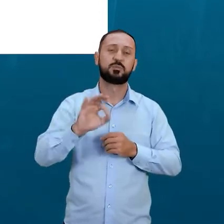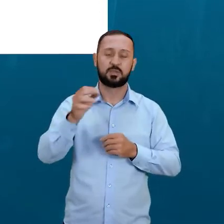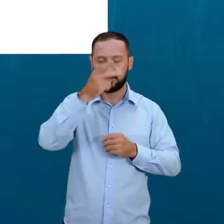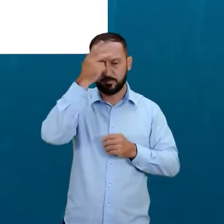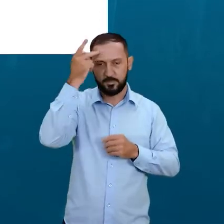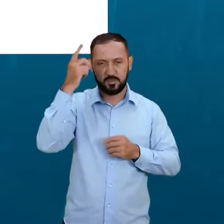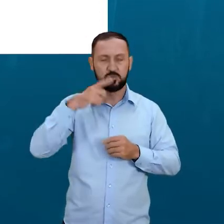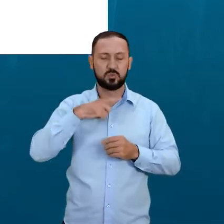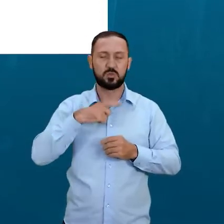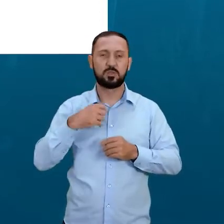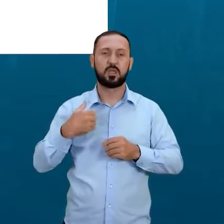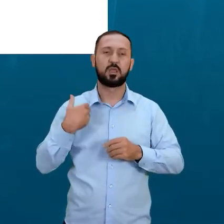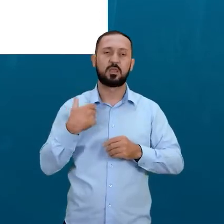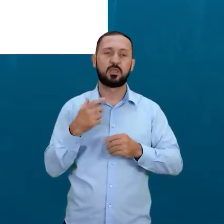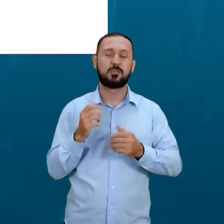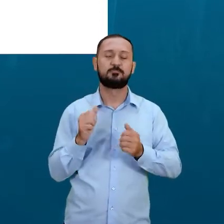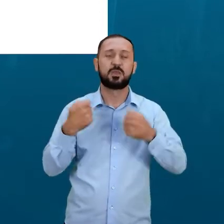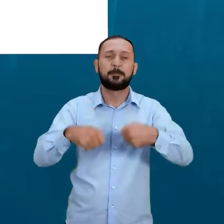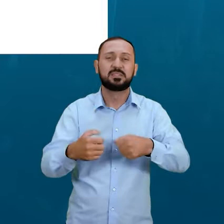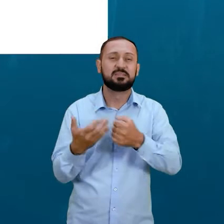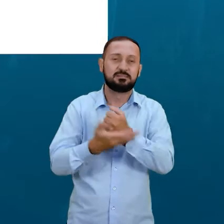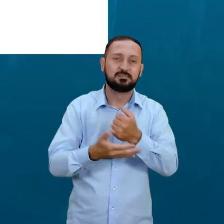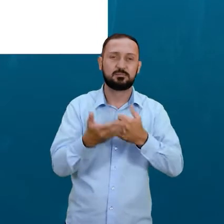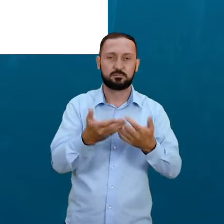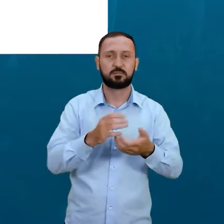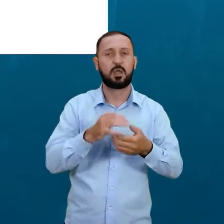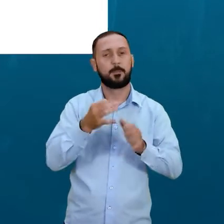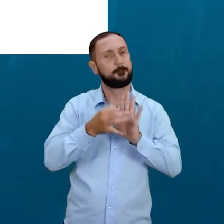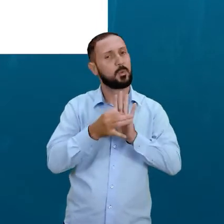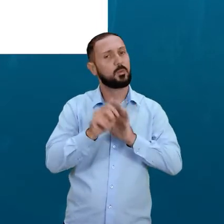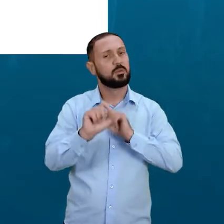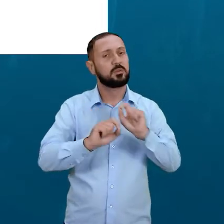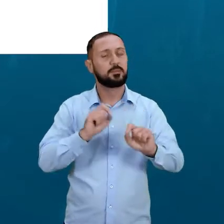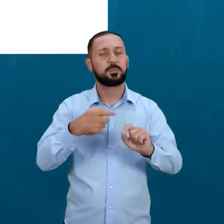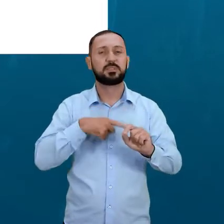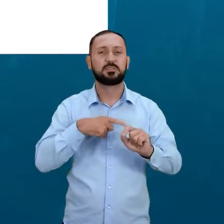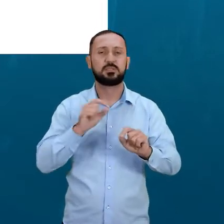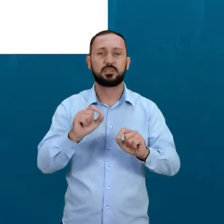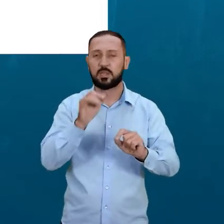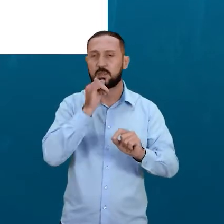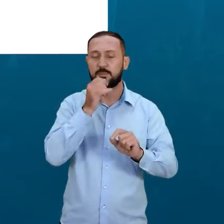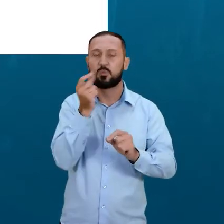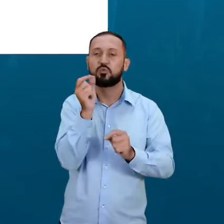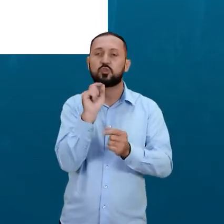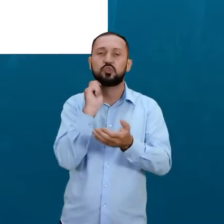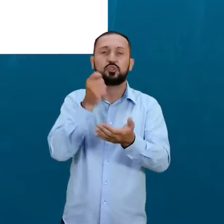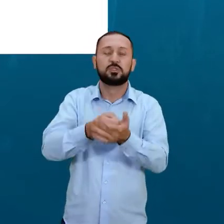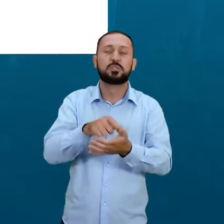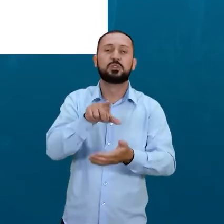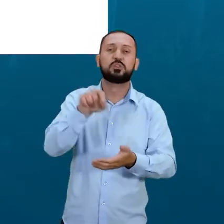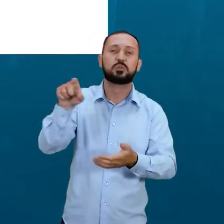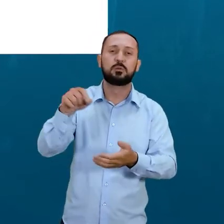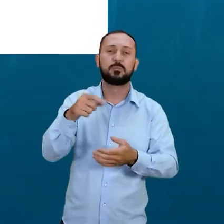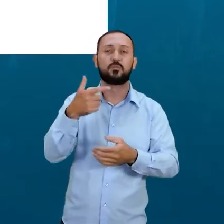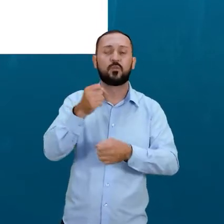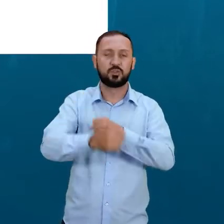dependente até alcançar 100%. A proposta quer criar também uma contribuição compulsória